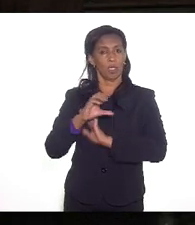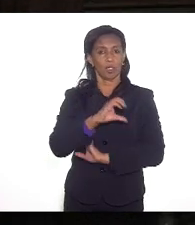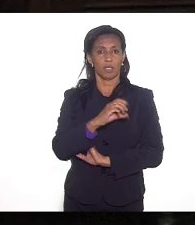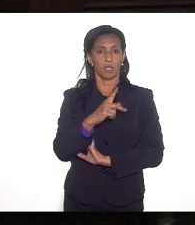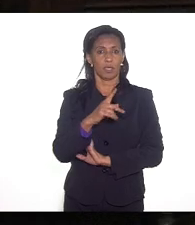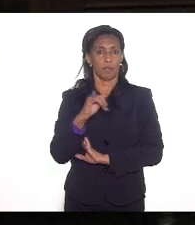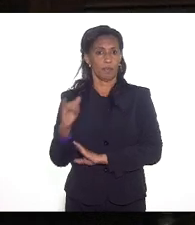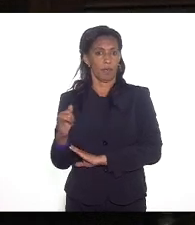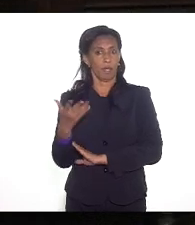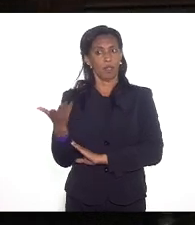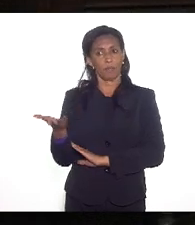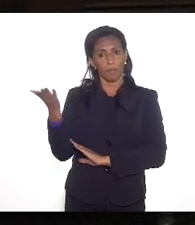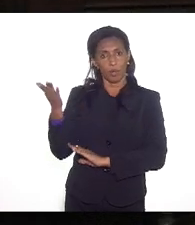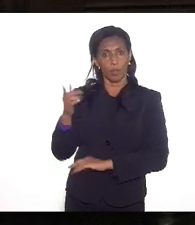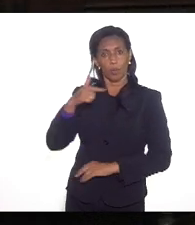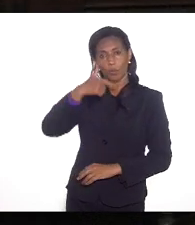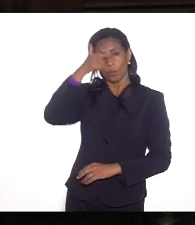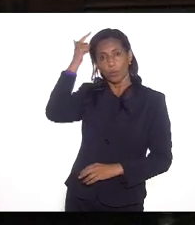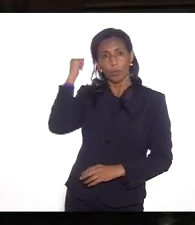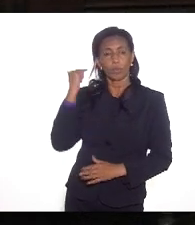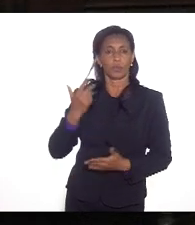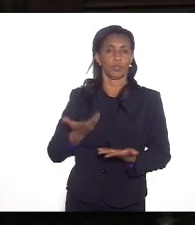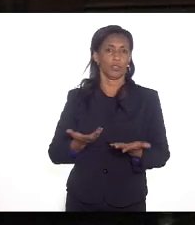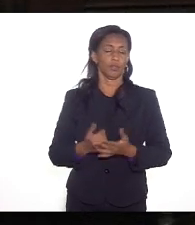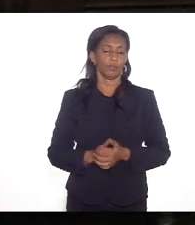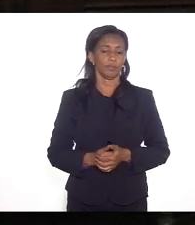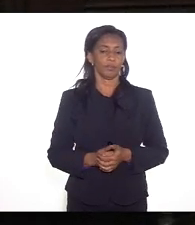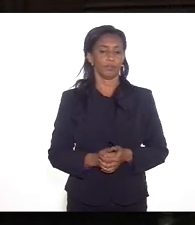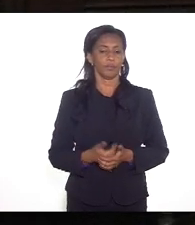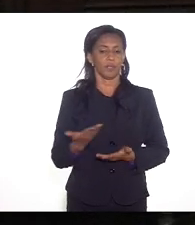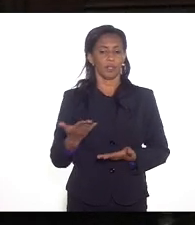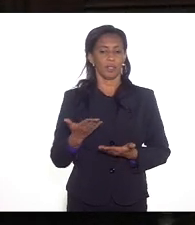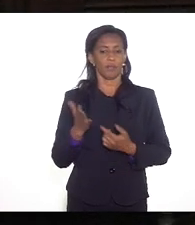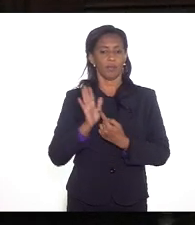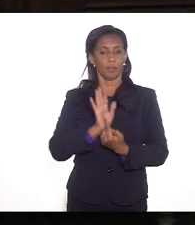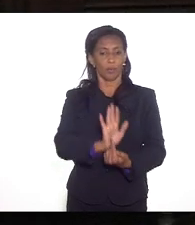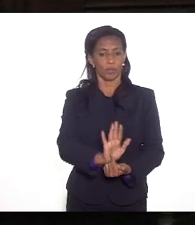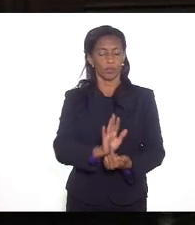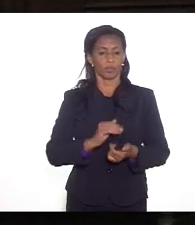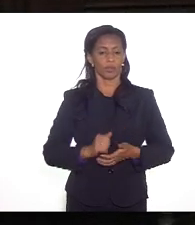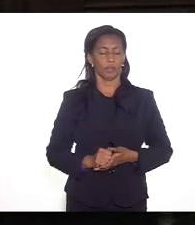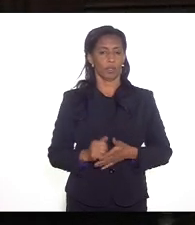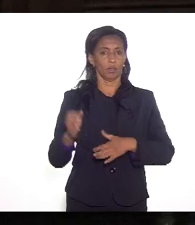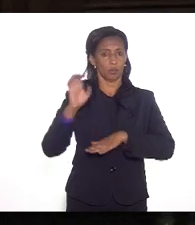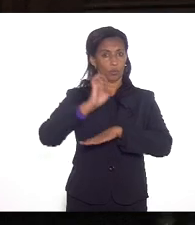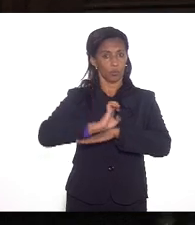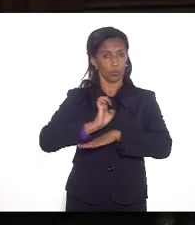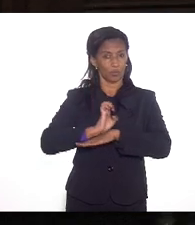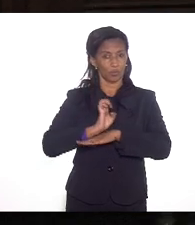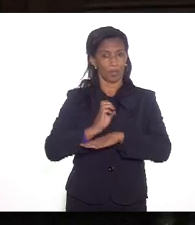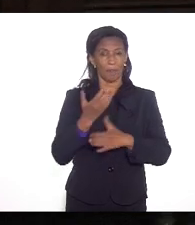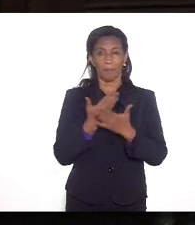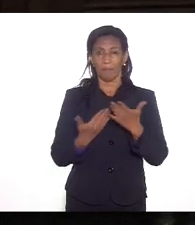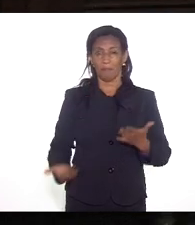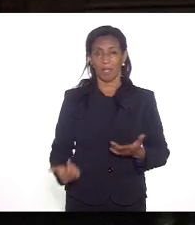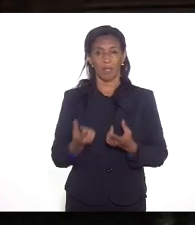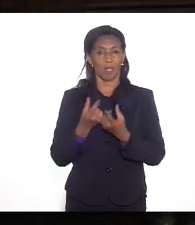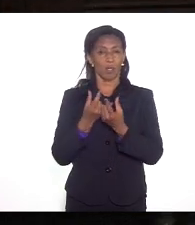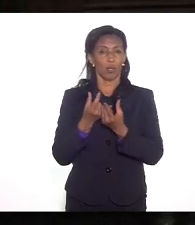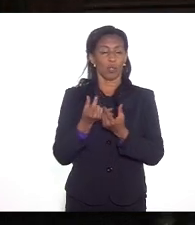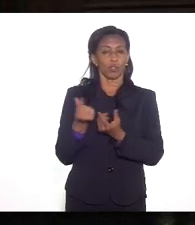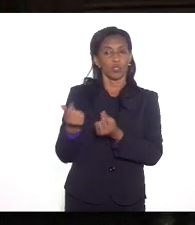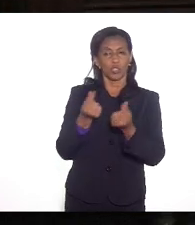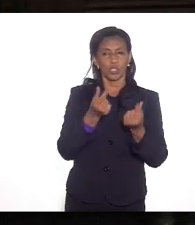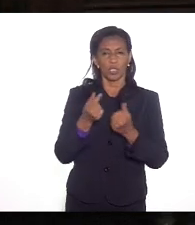presidida pelo Doutor Luiz Paulo que vem mostrar que o estado tá perdeu o dinheiro por muito